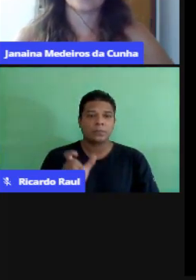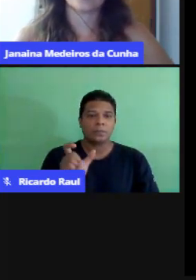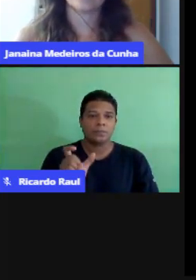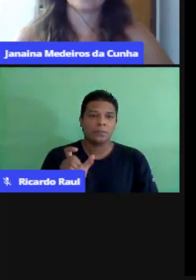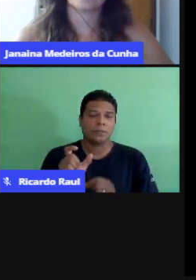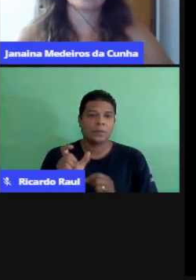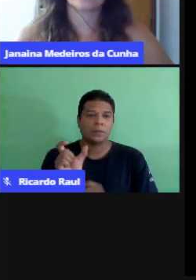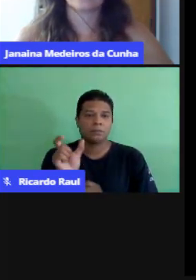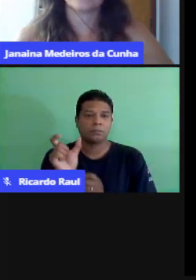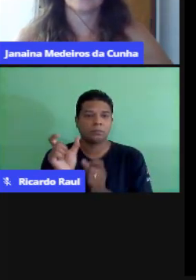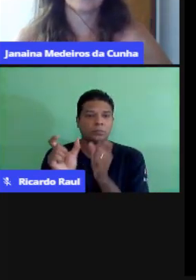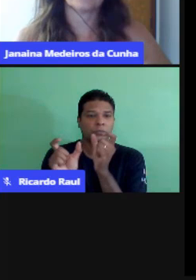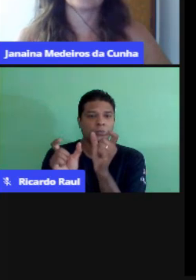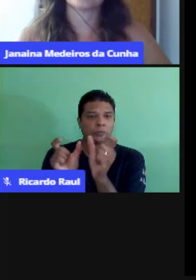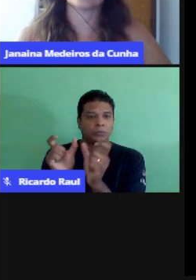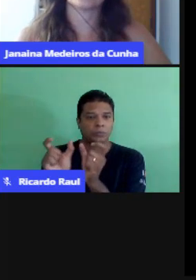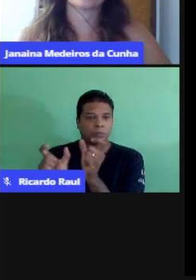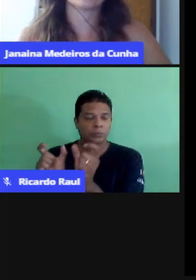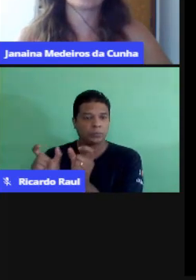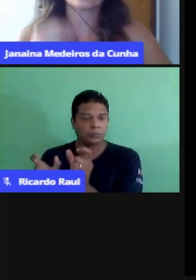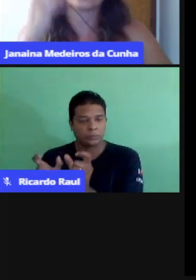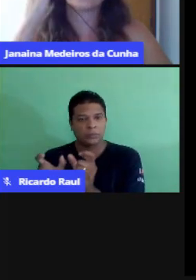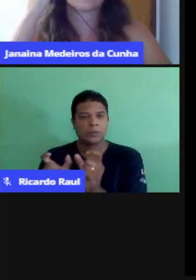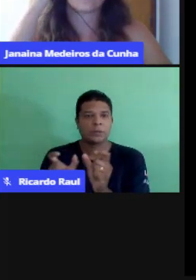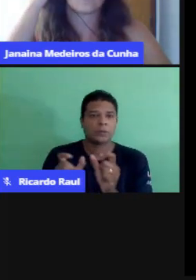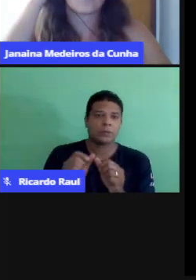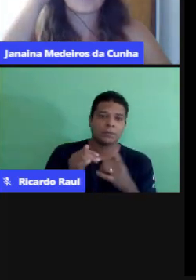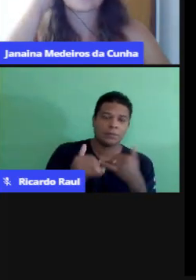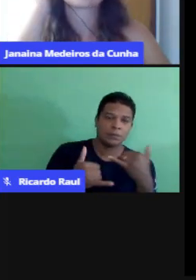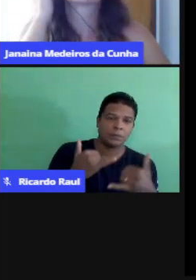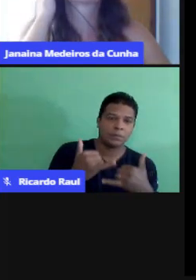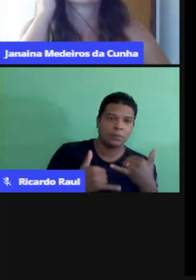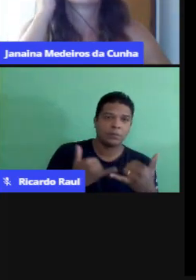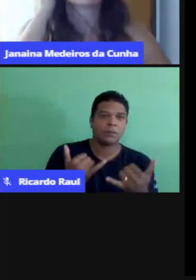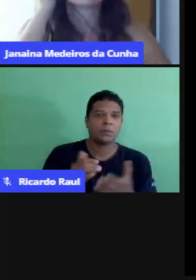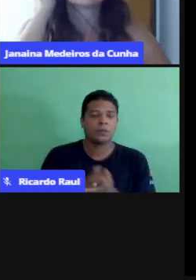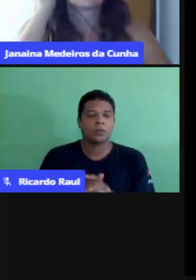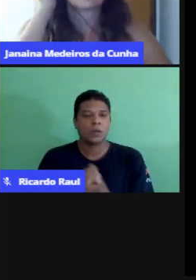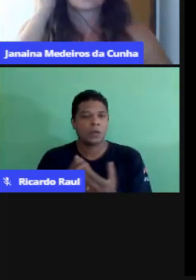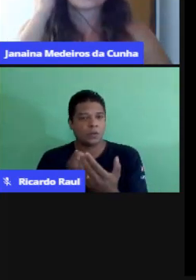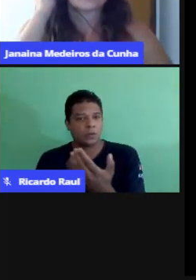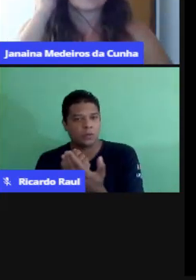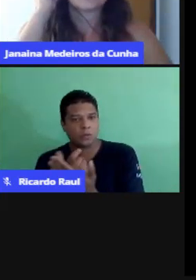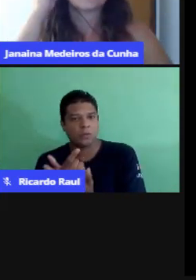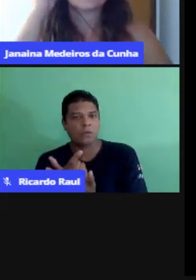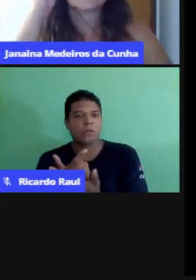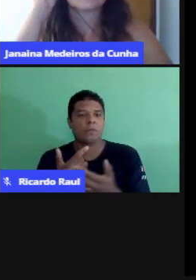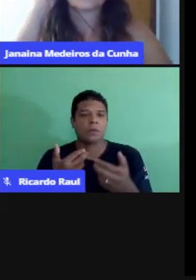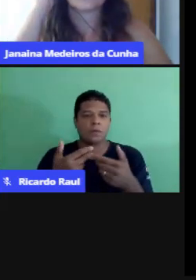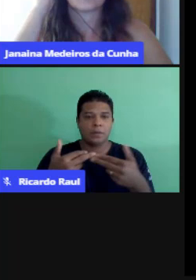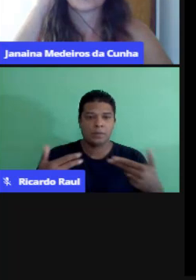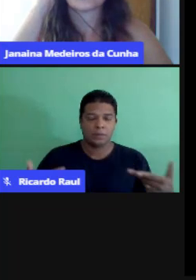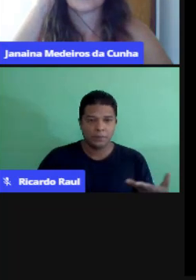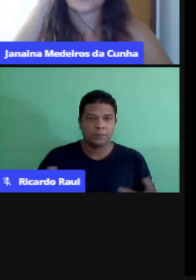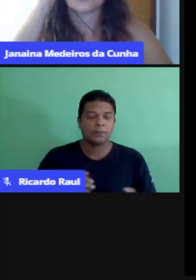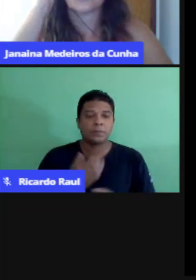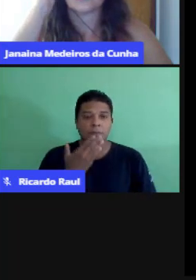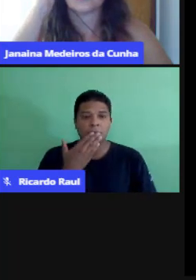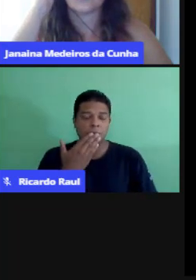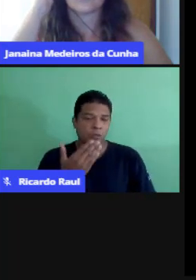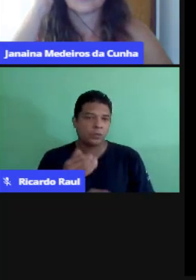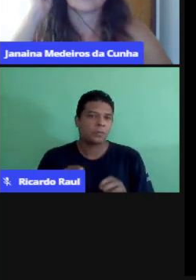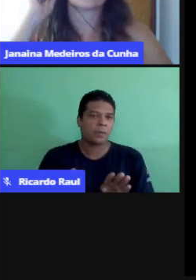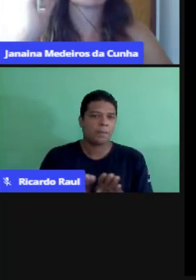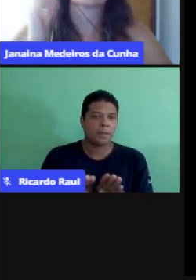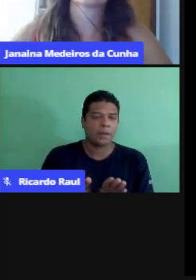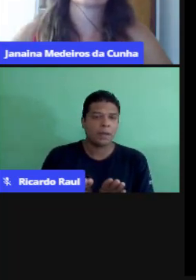palavras de brincadeiras, de compras. Então, eu posso estar pedindo isso, eu posso estar